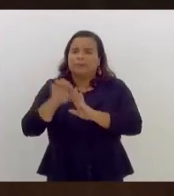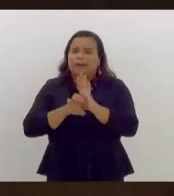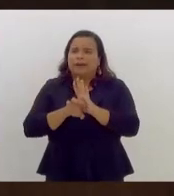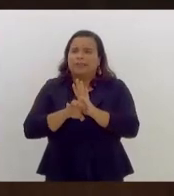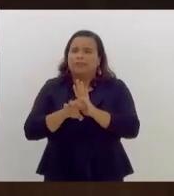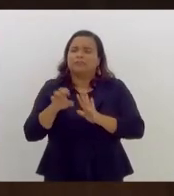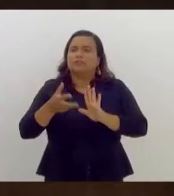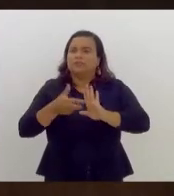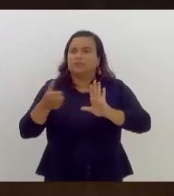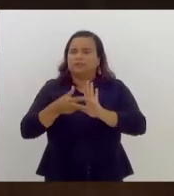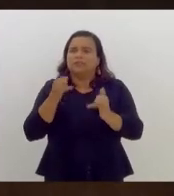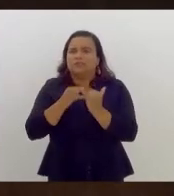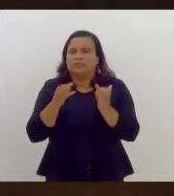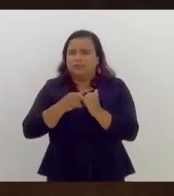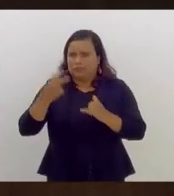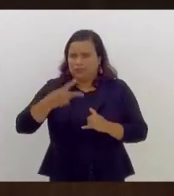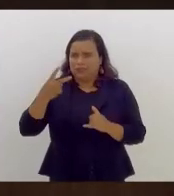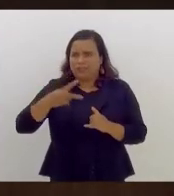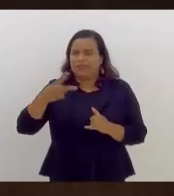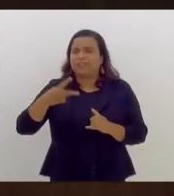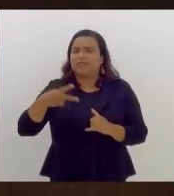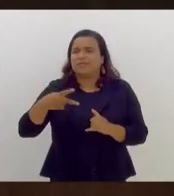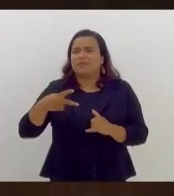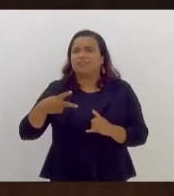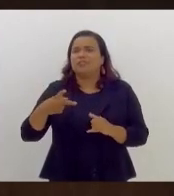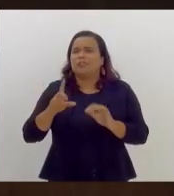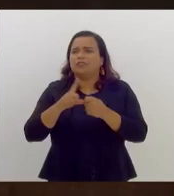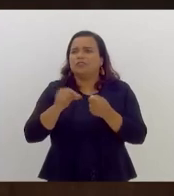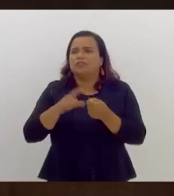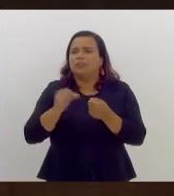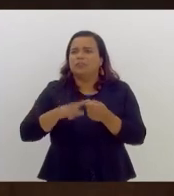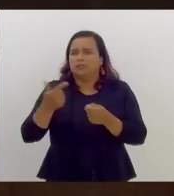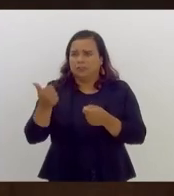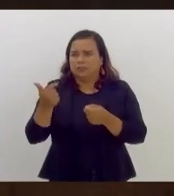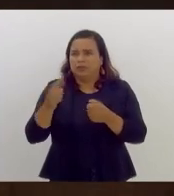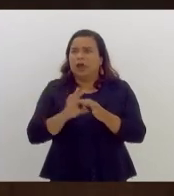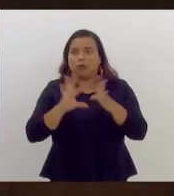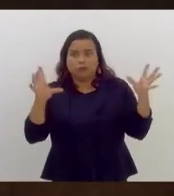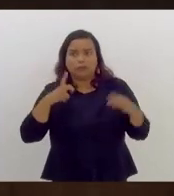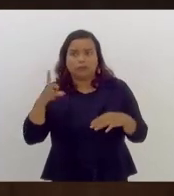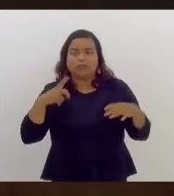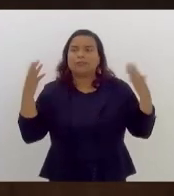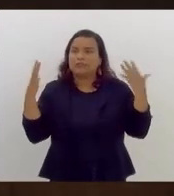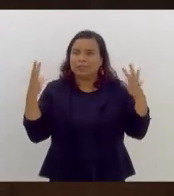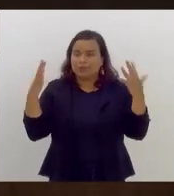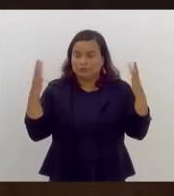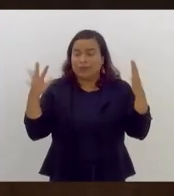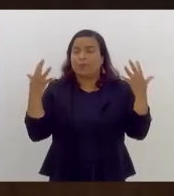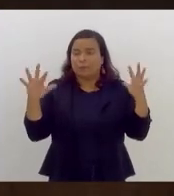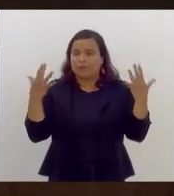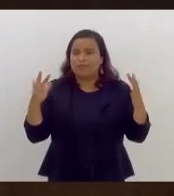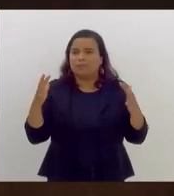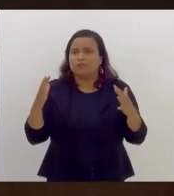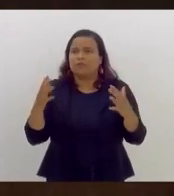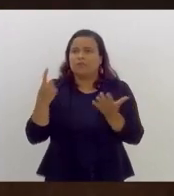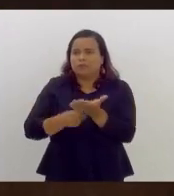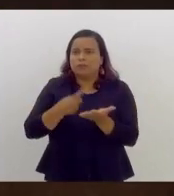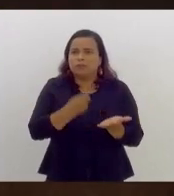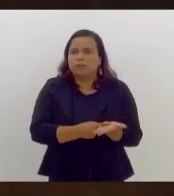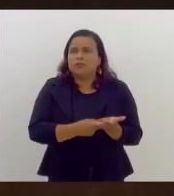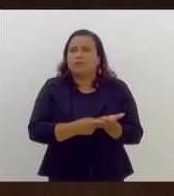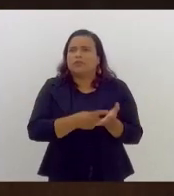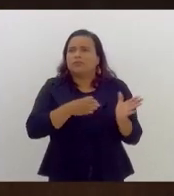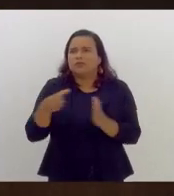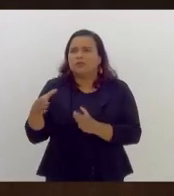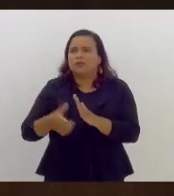é uma bobagem, porque artigo 12, fica autorizada a celebração de convênios com órgãos, empresas,